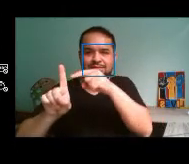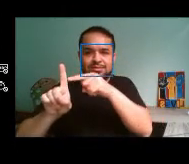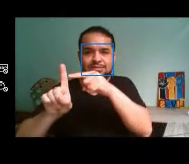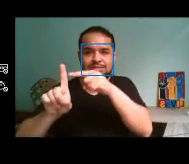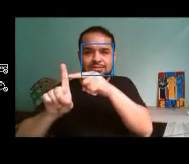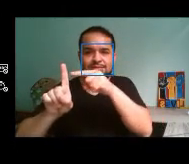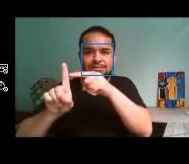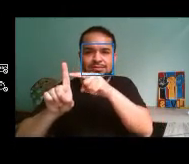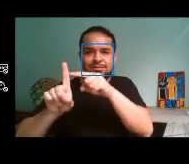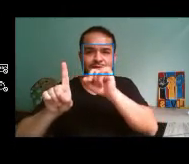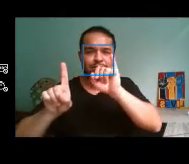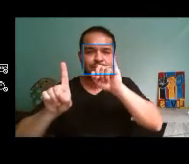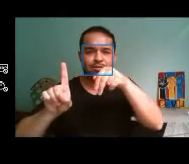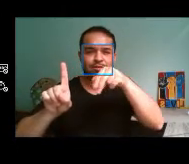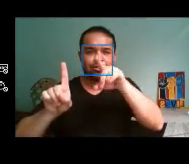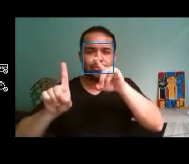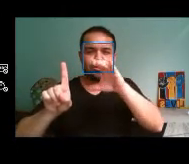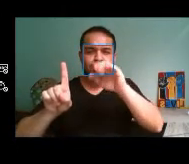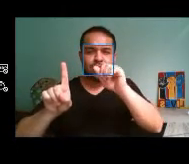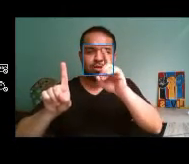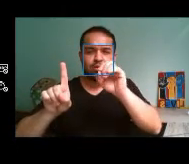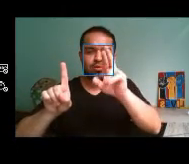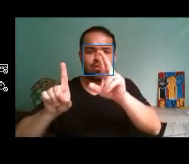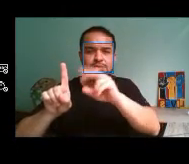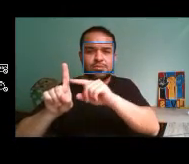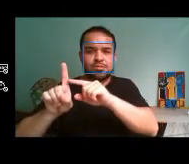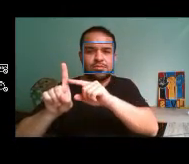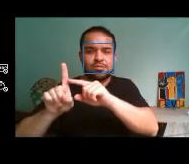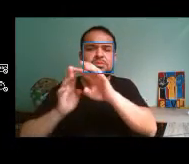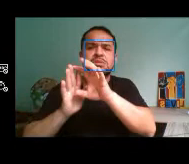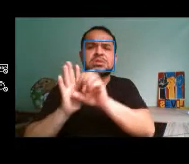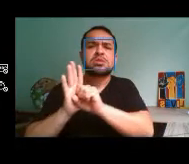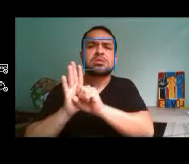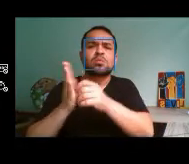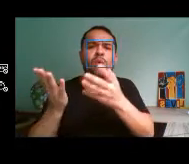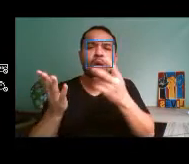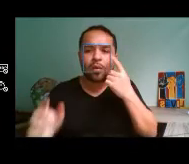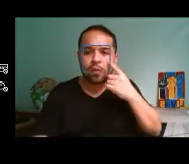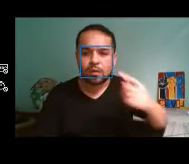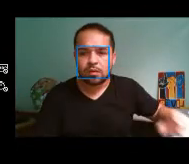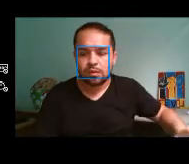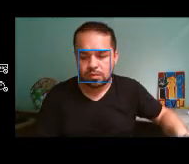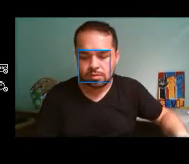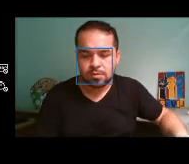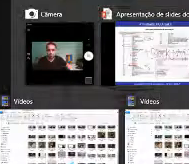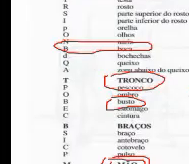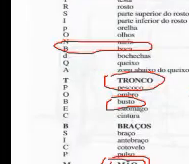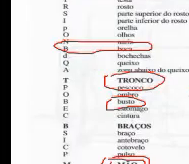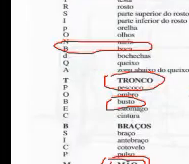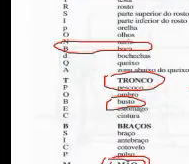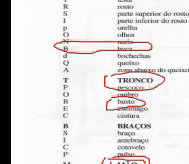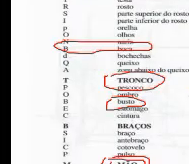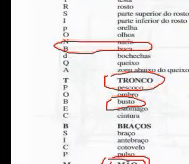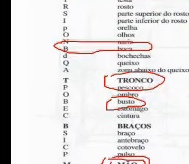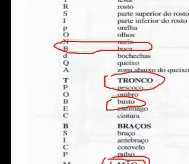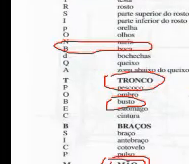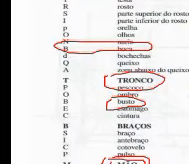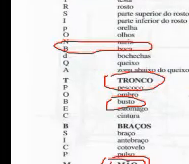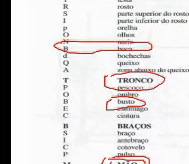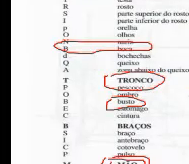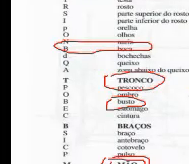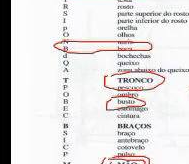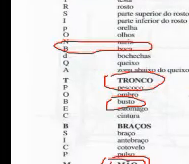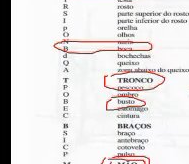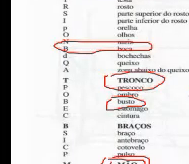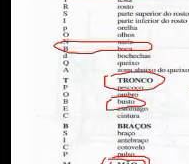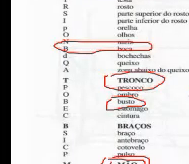sublocal. Ela está batendo exatamente no dedo indicador. Qual é o símbolo para o dedo indicador? Vamos ver dentro